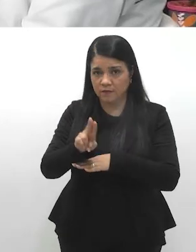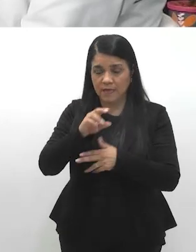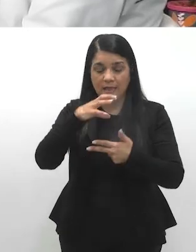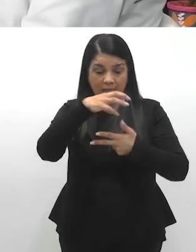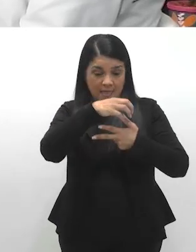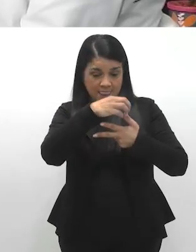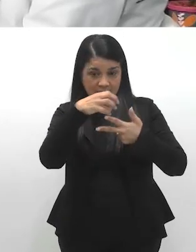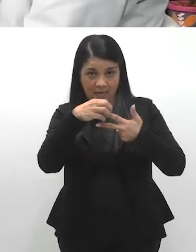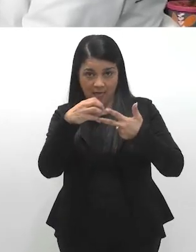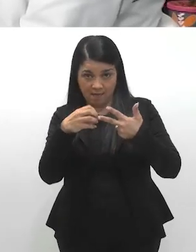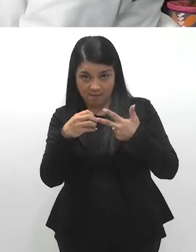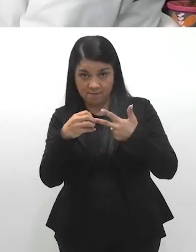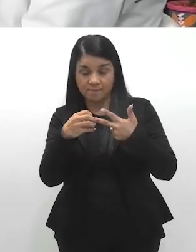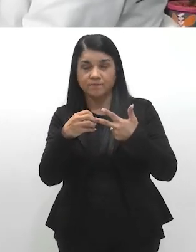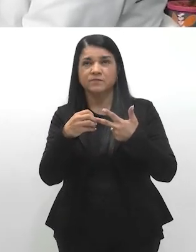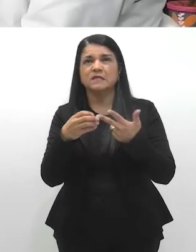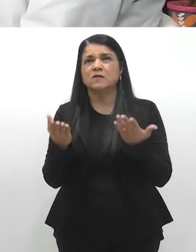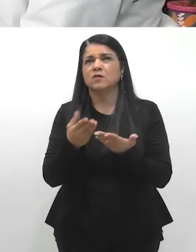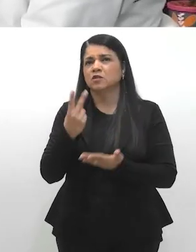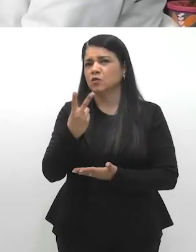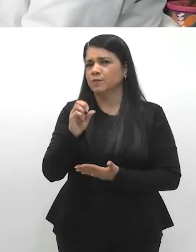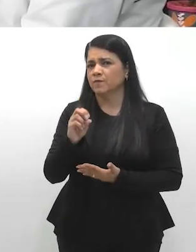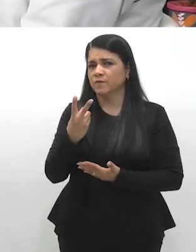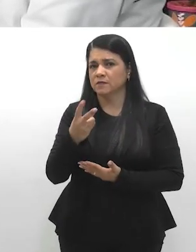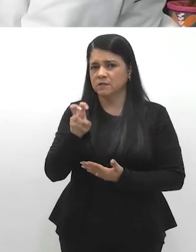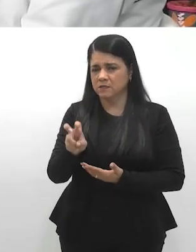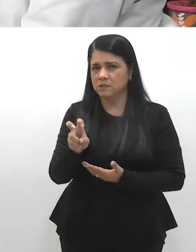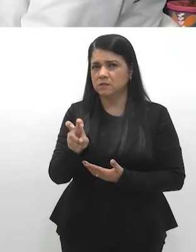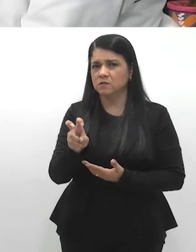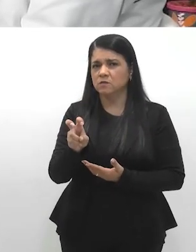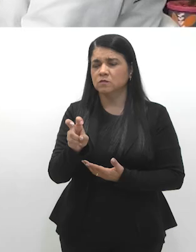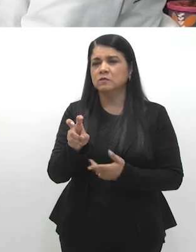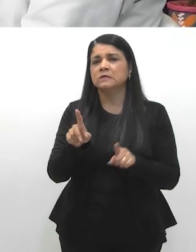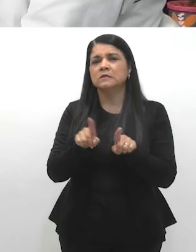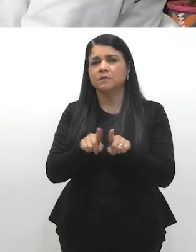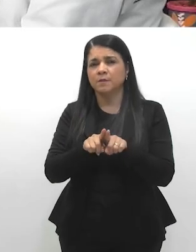Ou... Pelo Enem. Pelo Enem. Esse ano nós tivemos